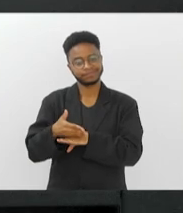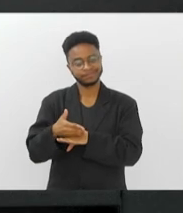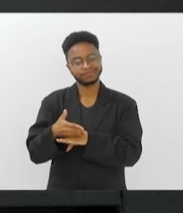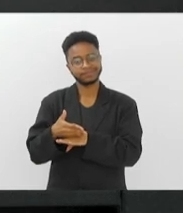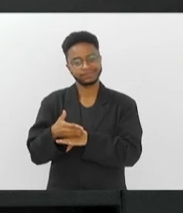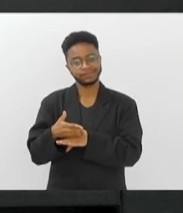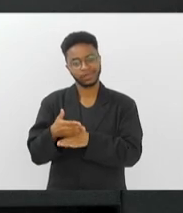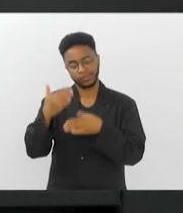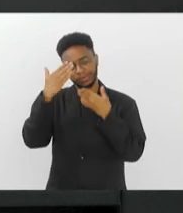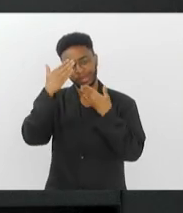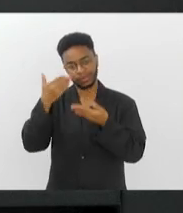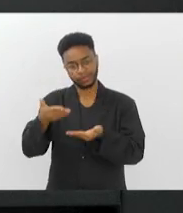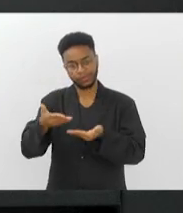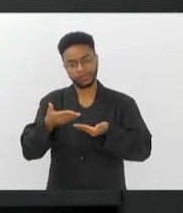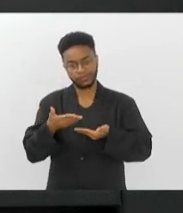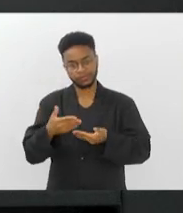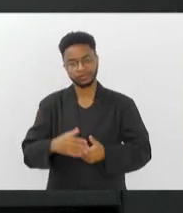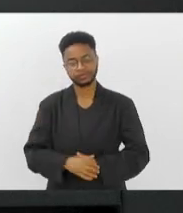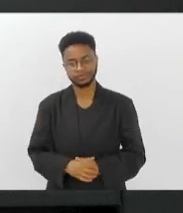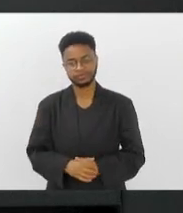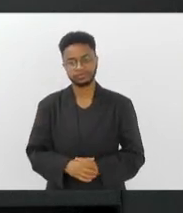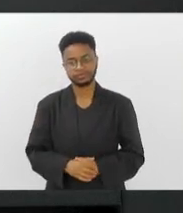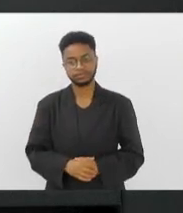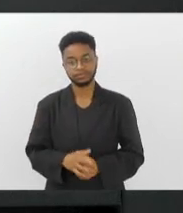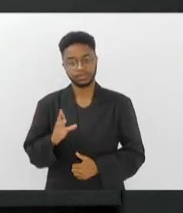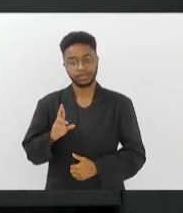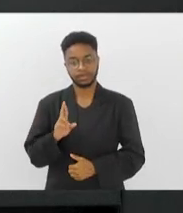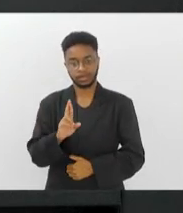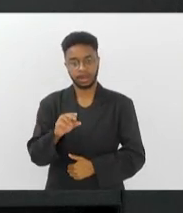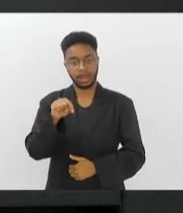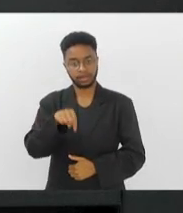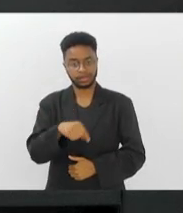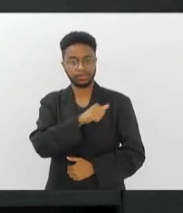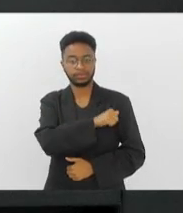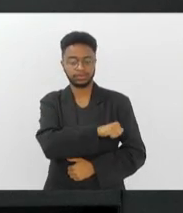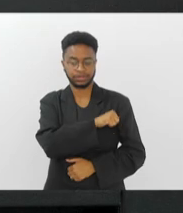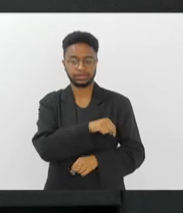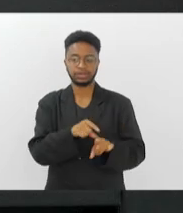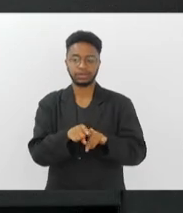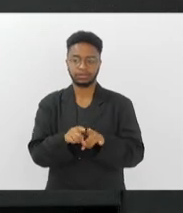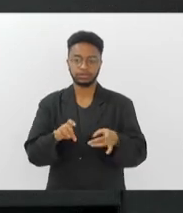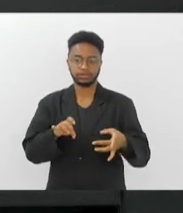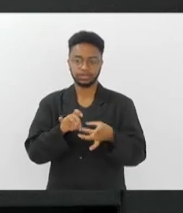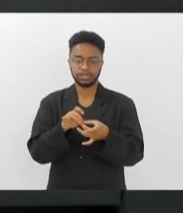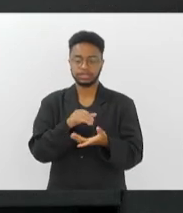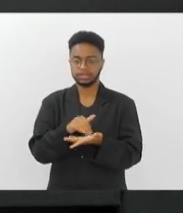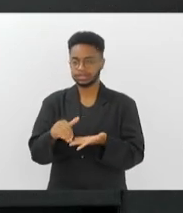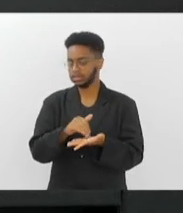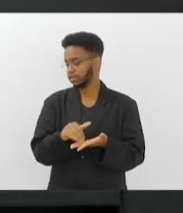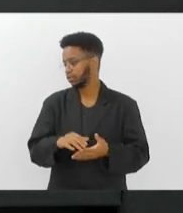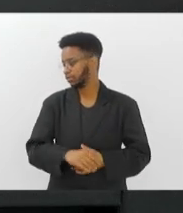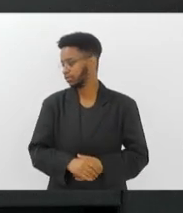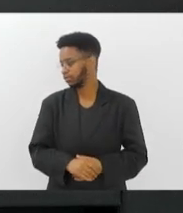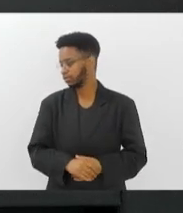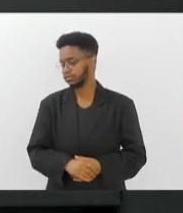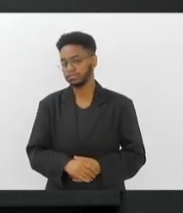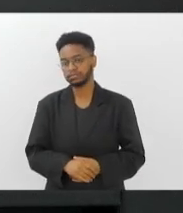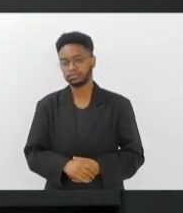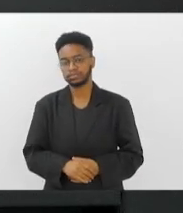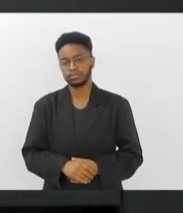de estarmos aí. O representante do governo do Estado também está aqui, através da secretaria. Né, e a